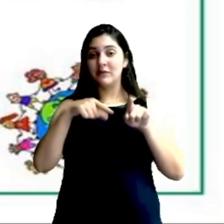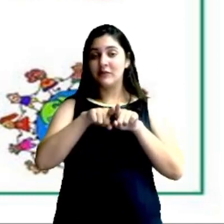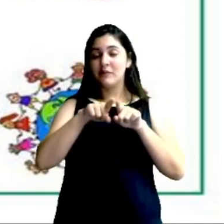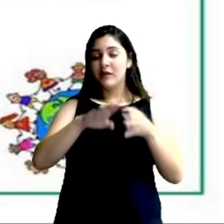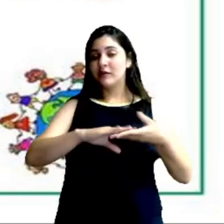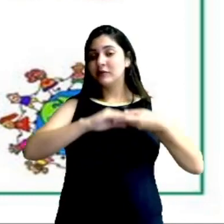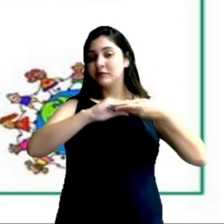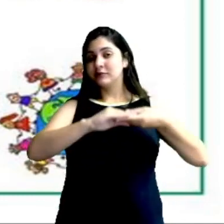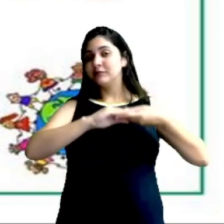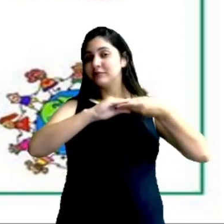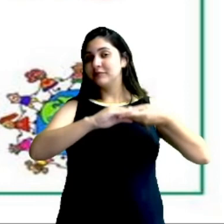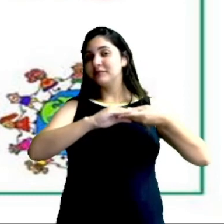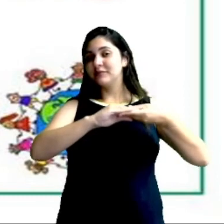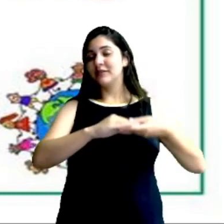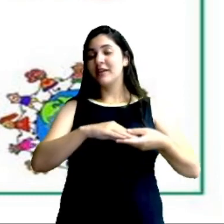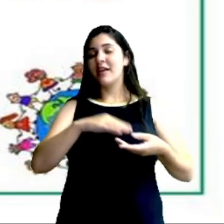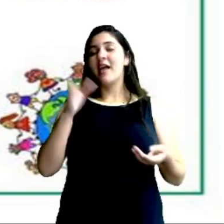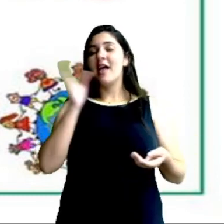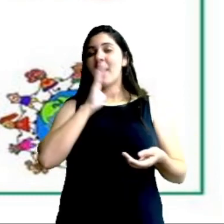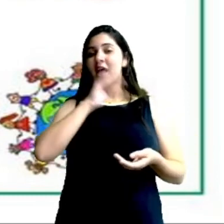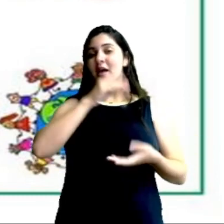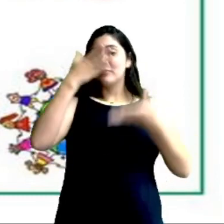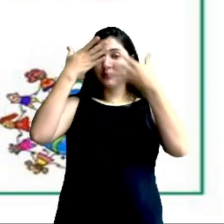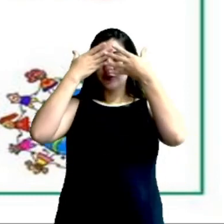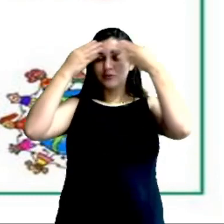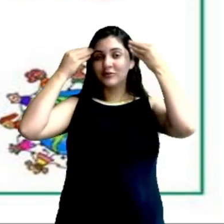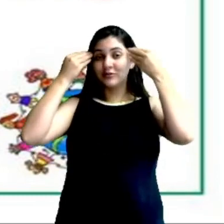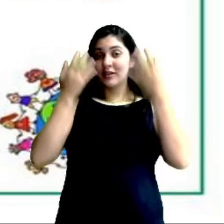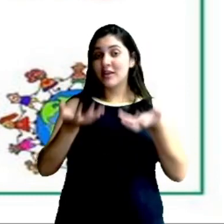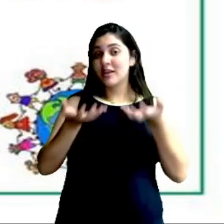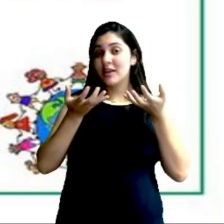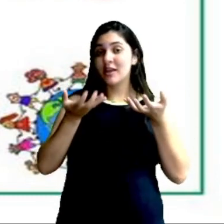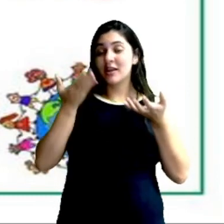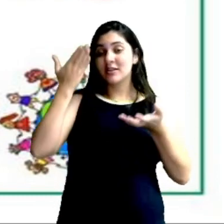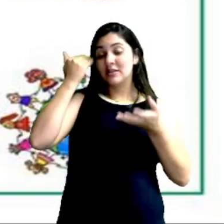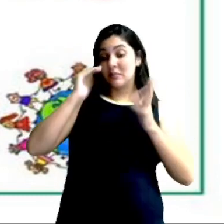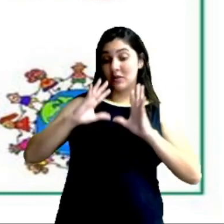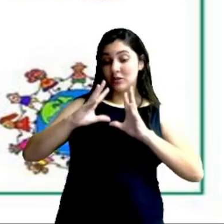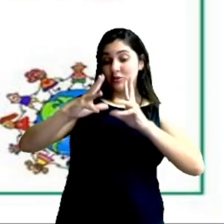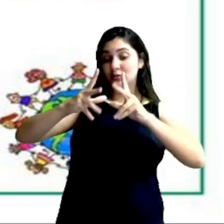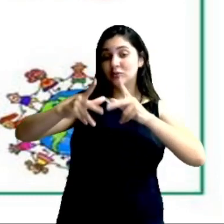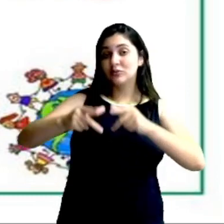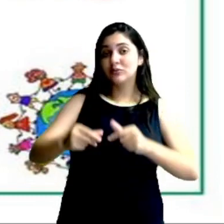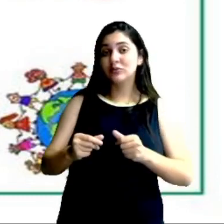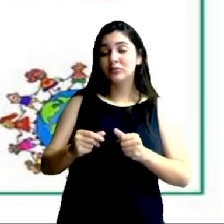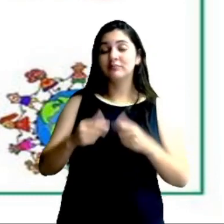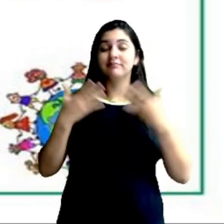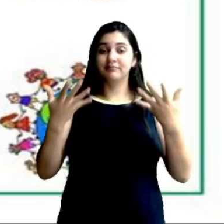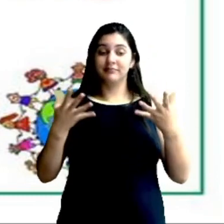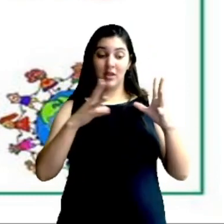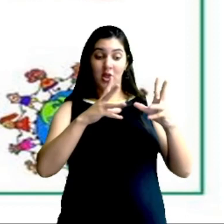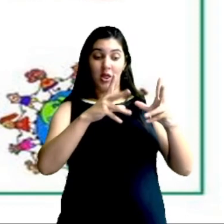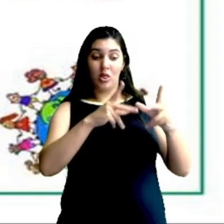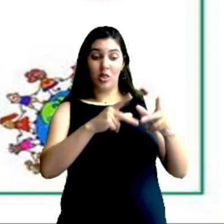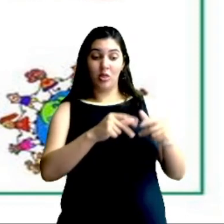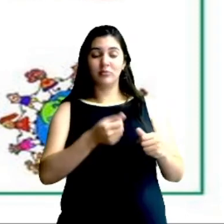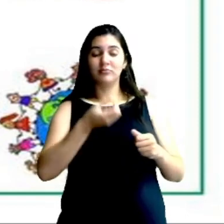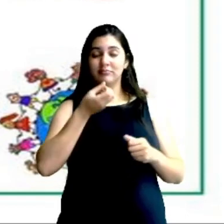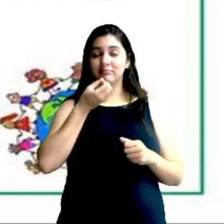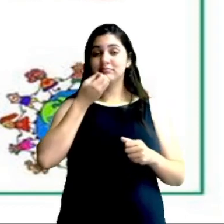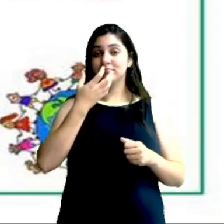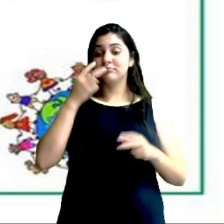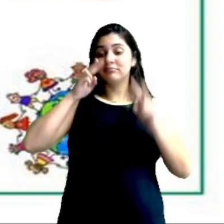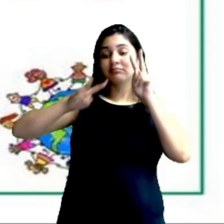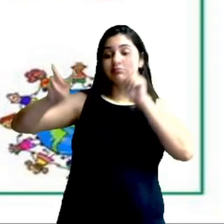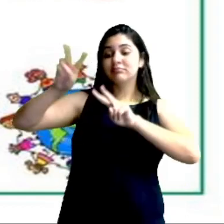daí a mão e rapidamente esquecer é querer saber de tudo e tudo muito bem